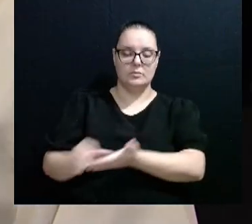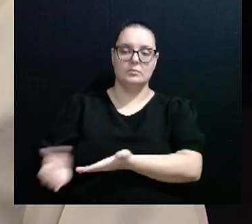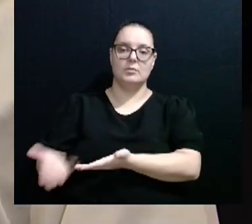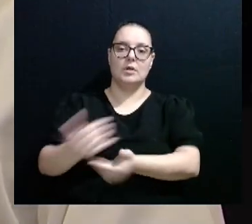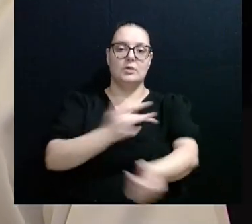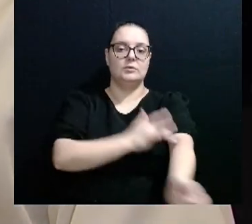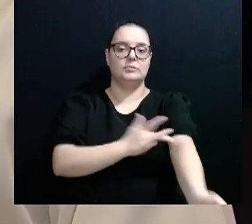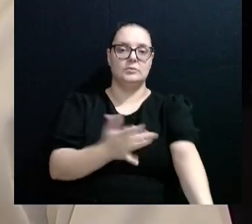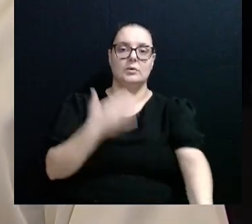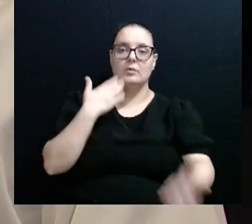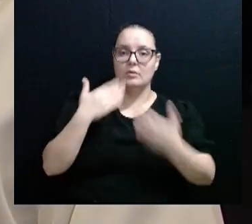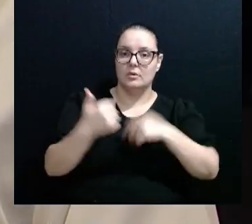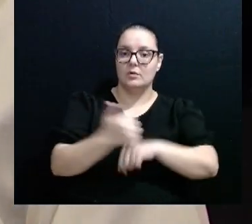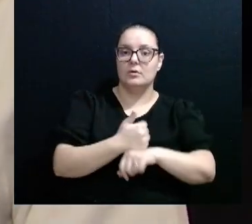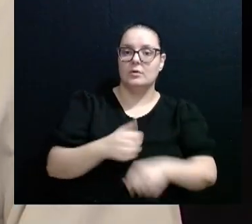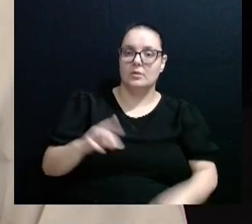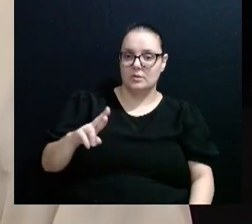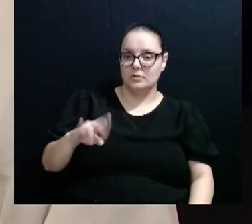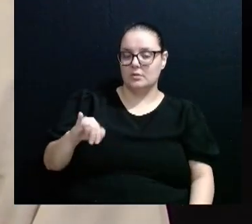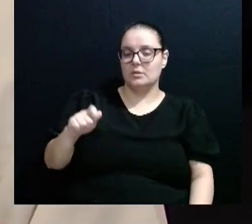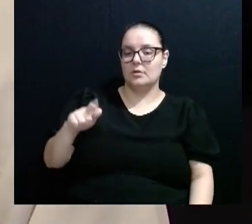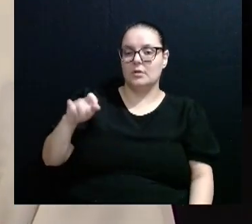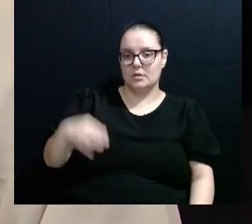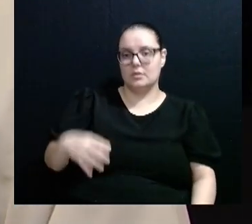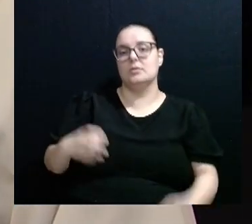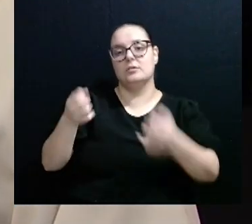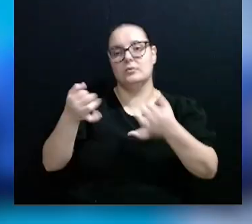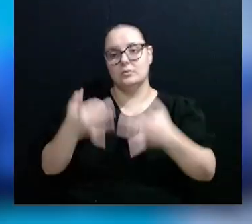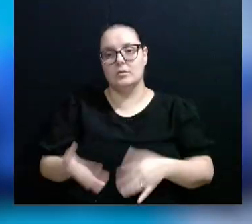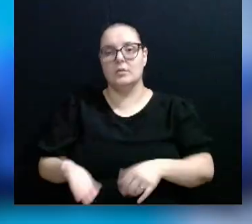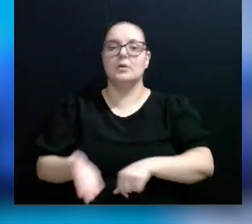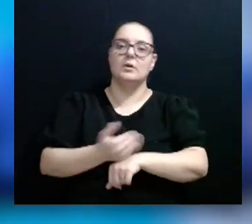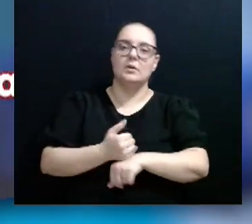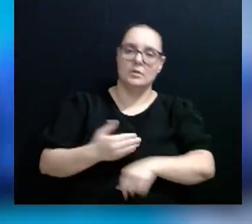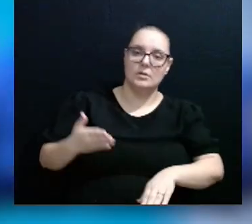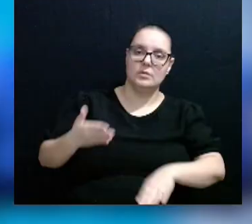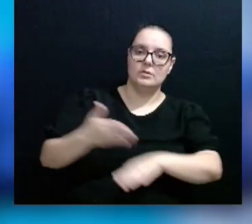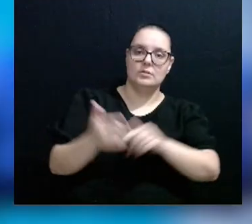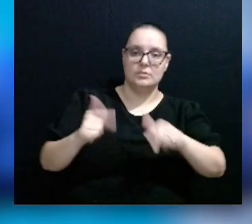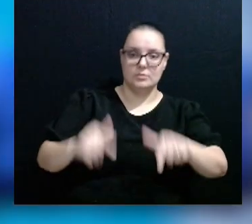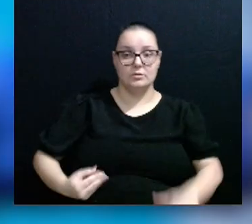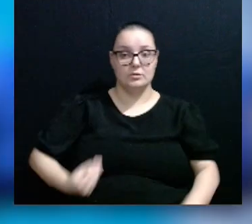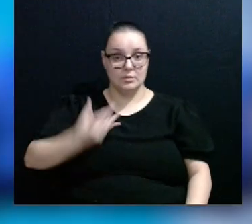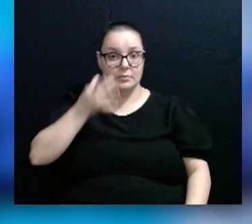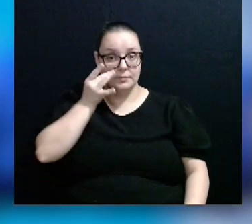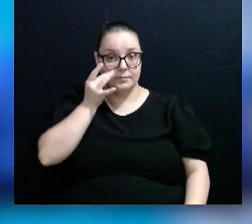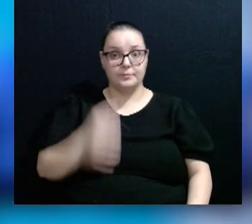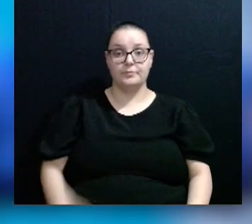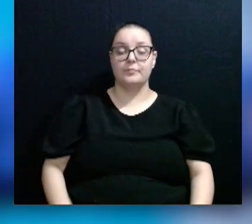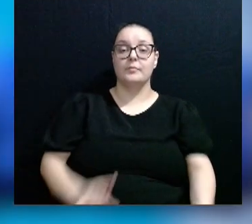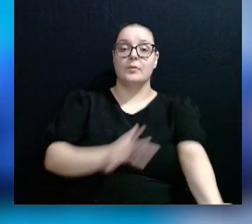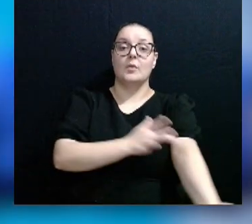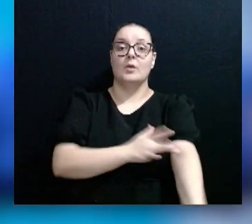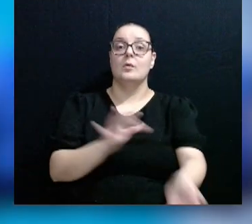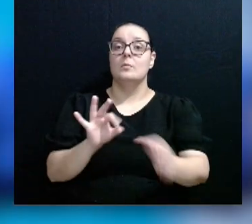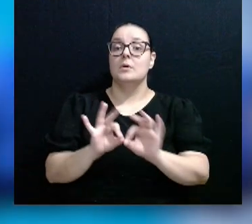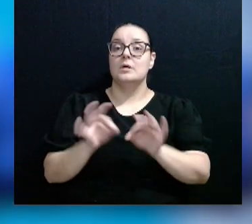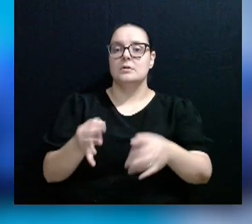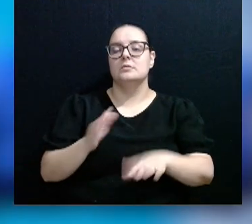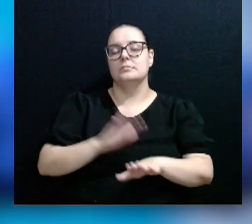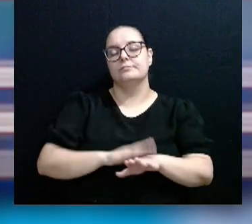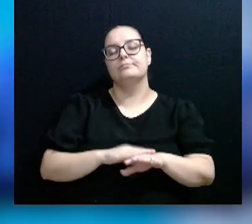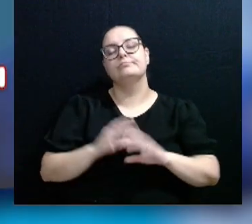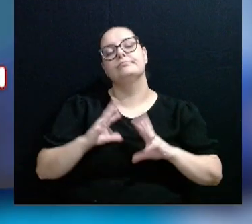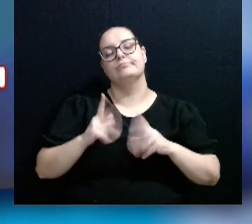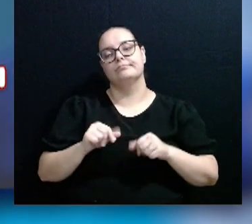profissional de triagem que já pode esclarecer sua dúvida antes mesmo dele comparecer no posto. Doar sangue é um gesto simples, mas que faz toda a diferença. Se